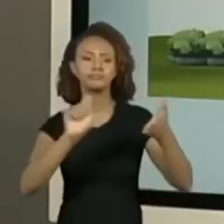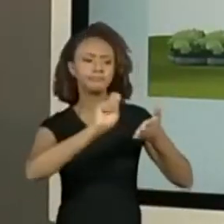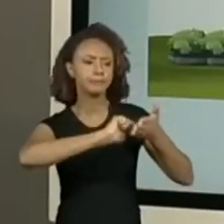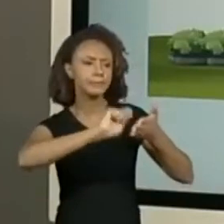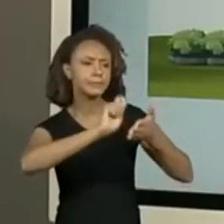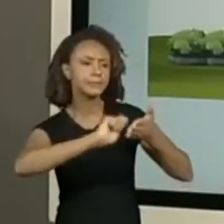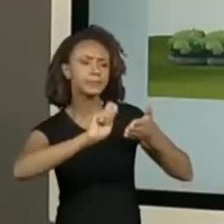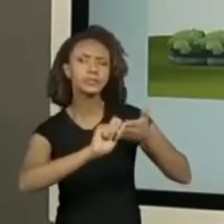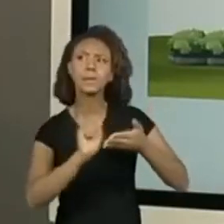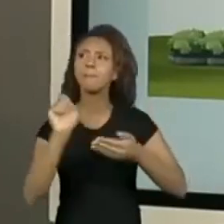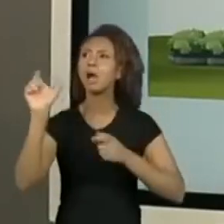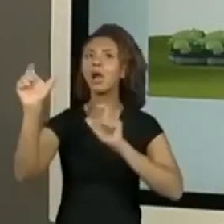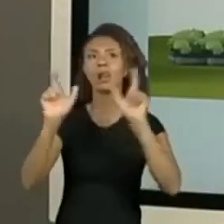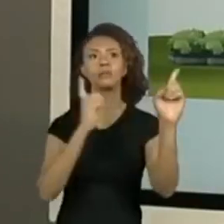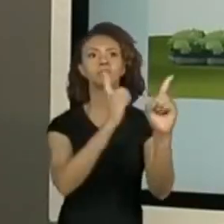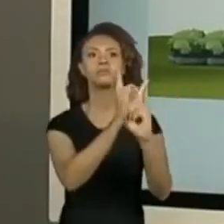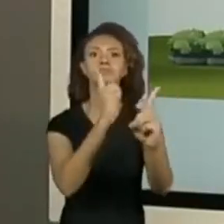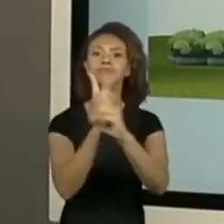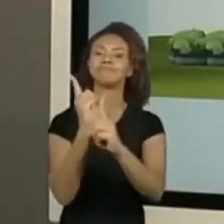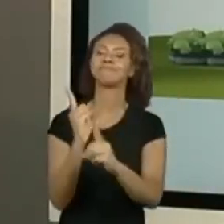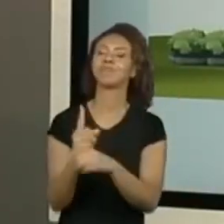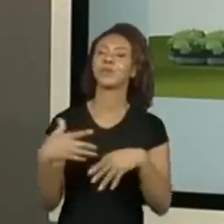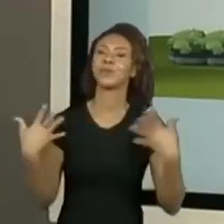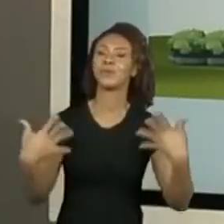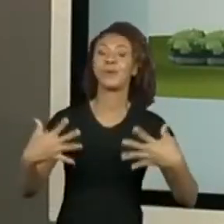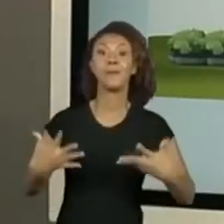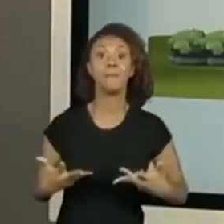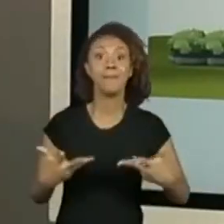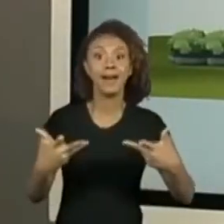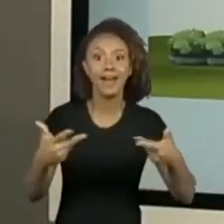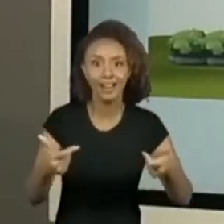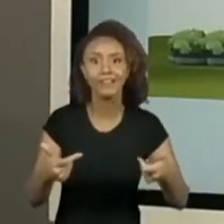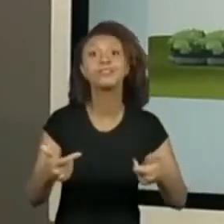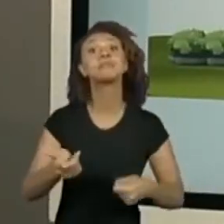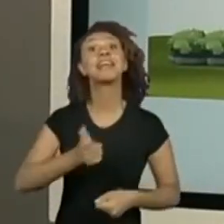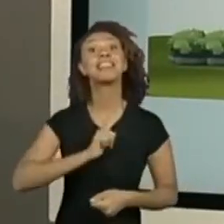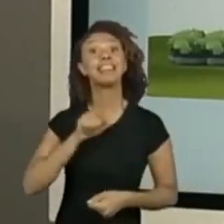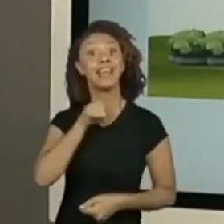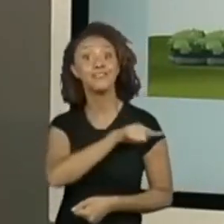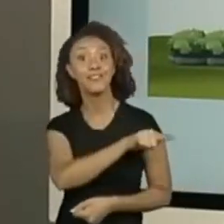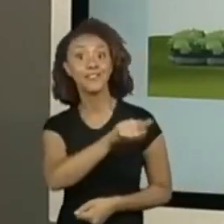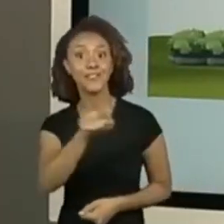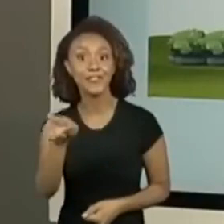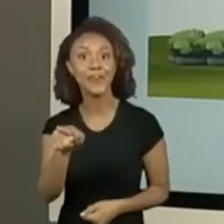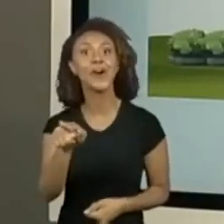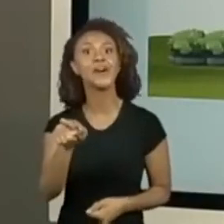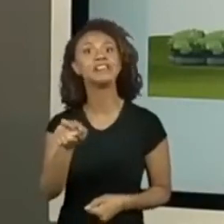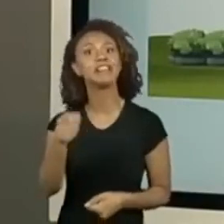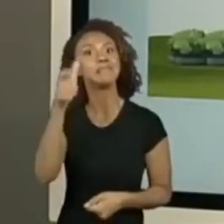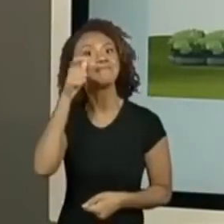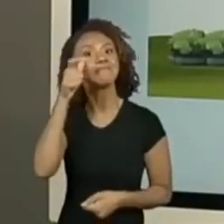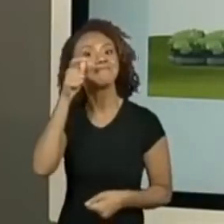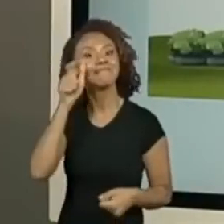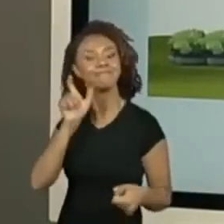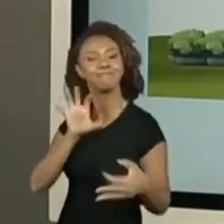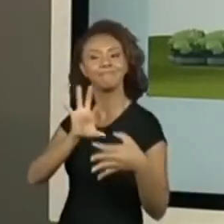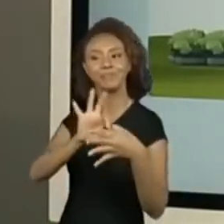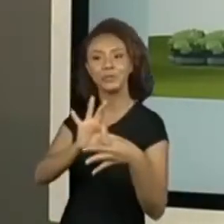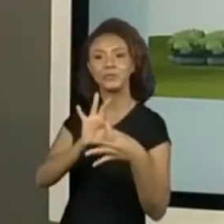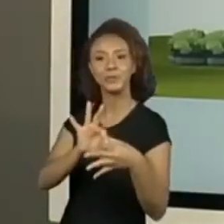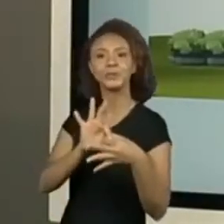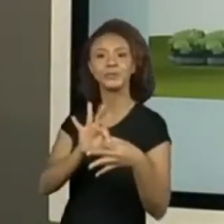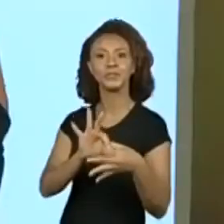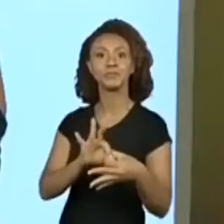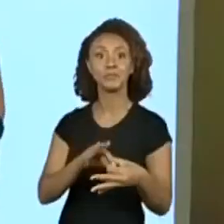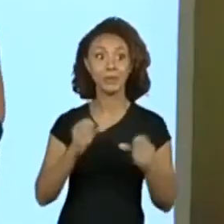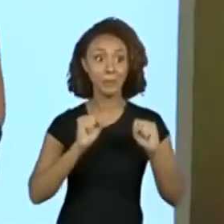está escrito as palavras, estão sendo maravilhosas porque a gente tem a companhia e toda a participação de vocês. Professora Vivi, vamos